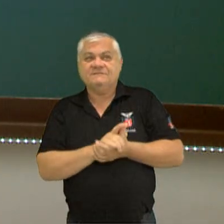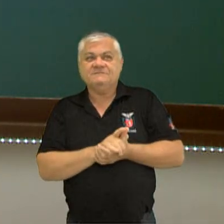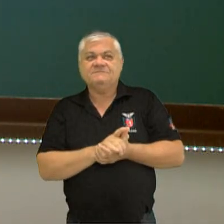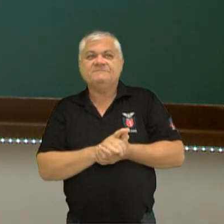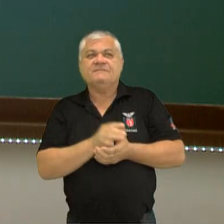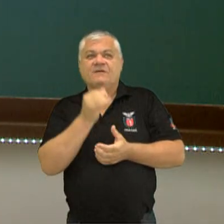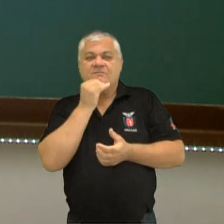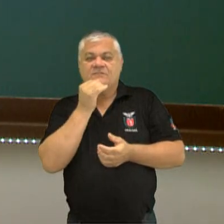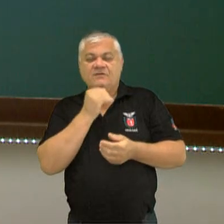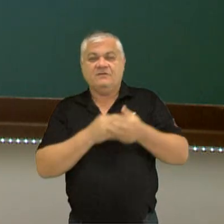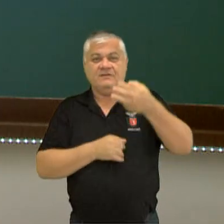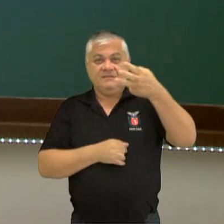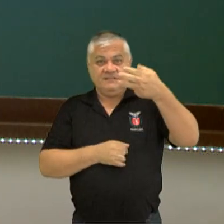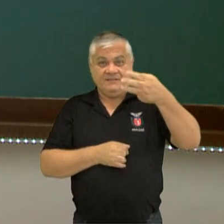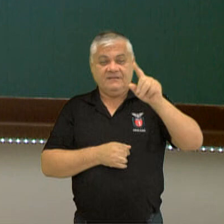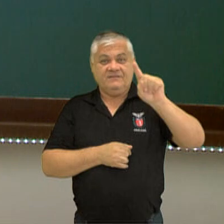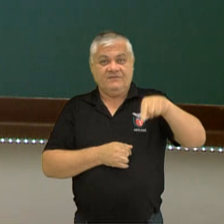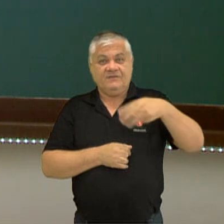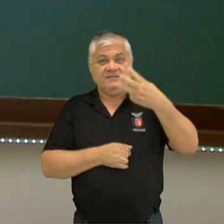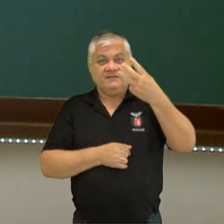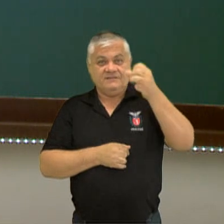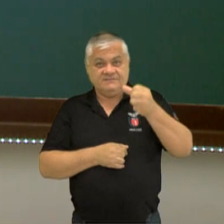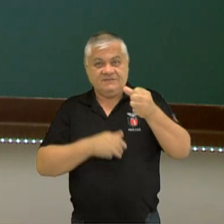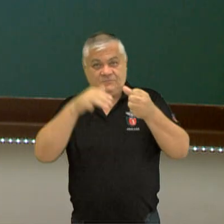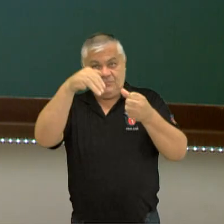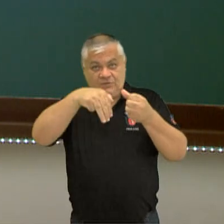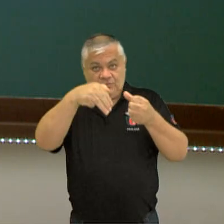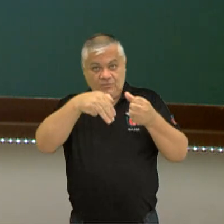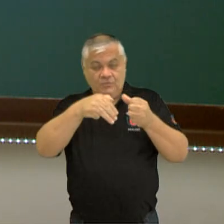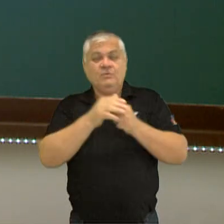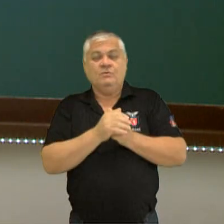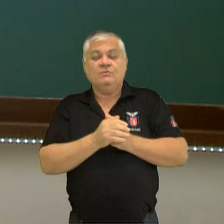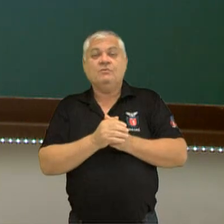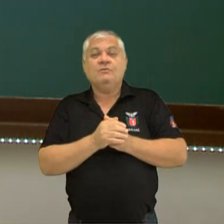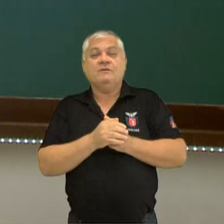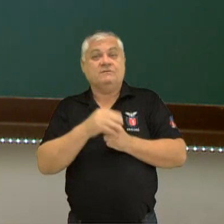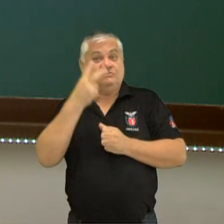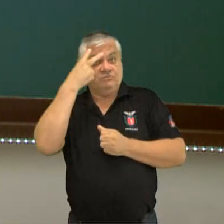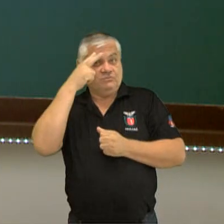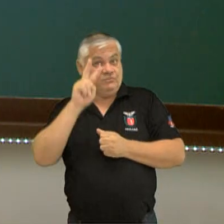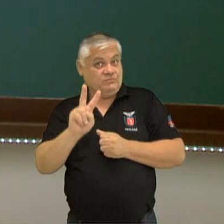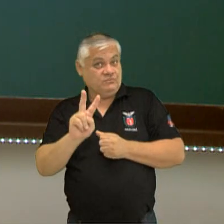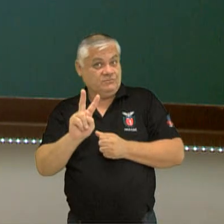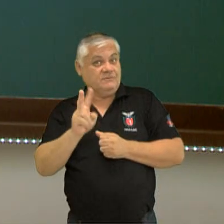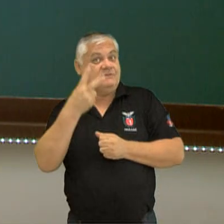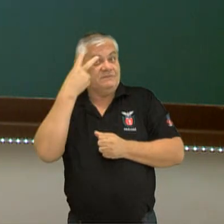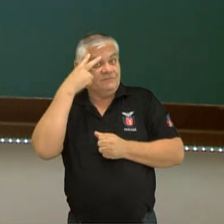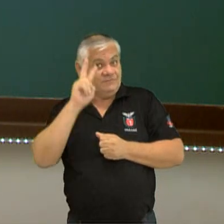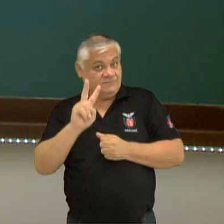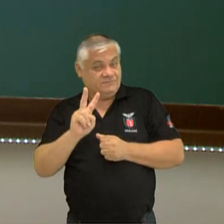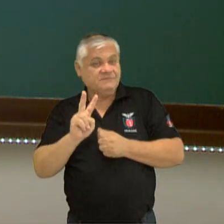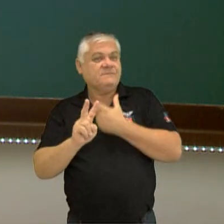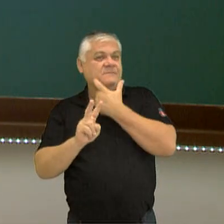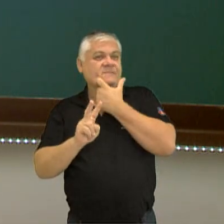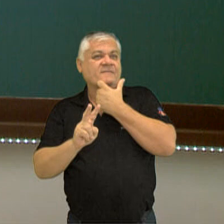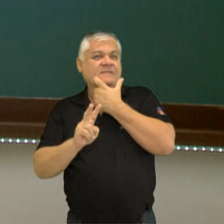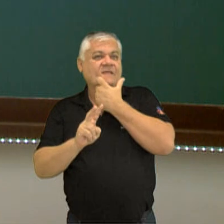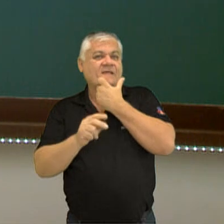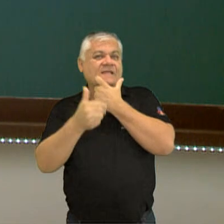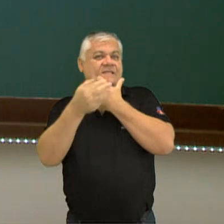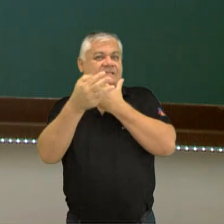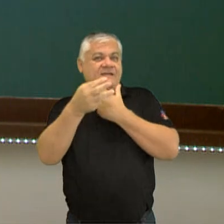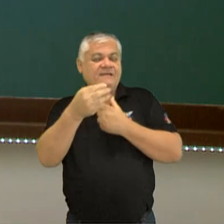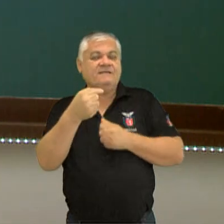dizer o quê? Que 13 horas e 36 minutos, que é a duração do segundo dia medido, que é o 11º,